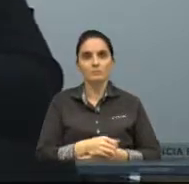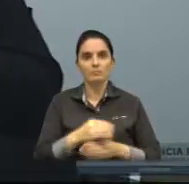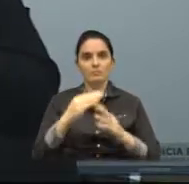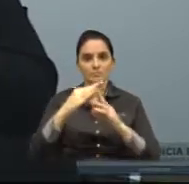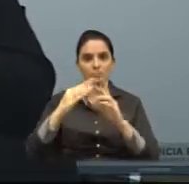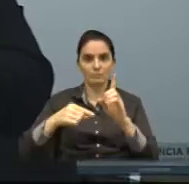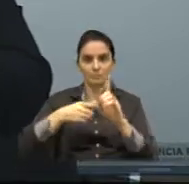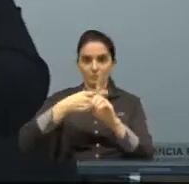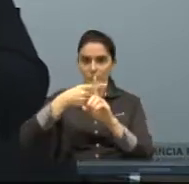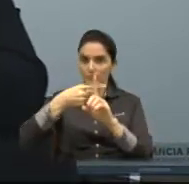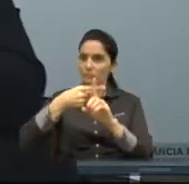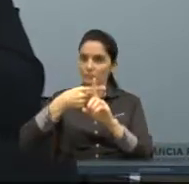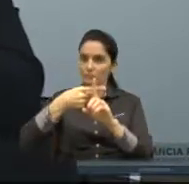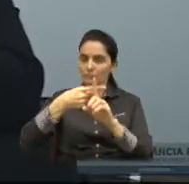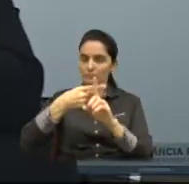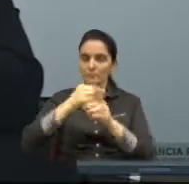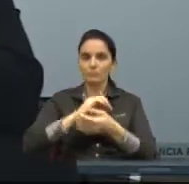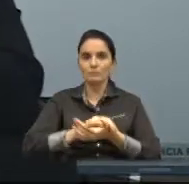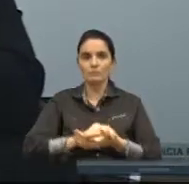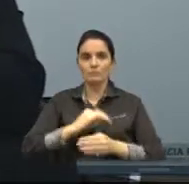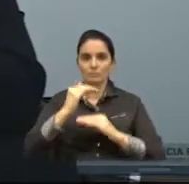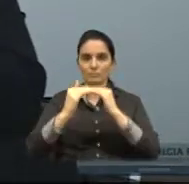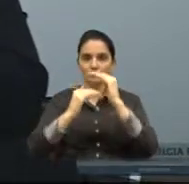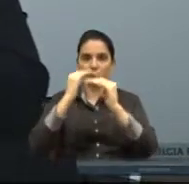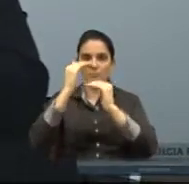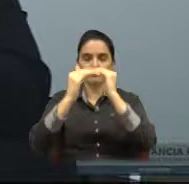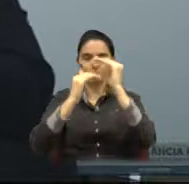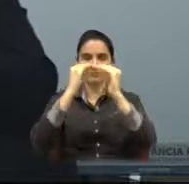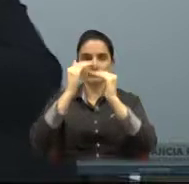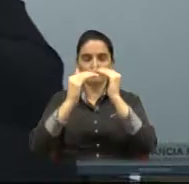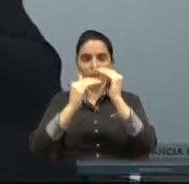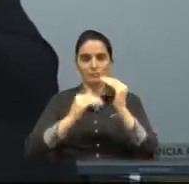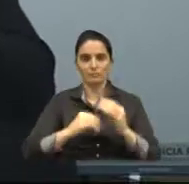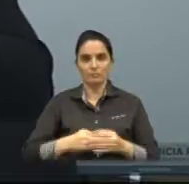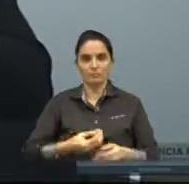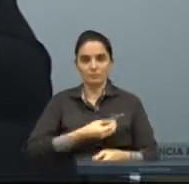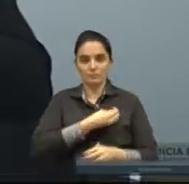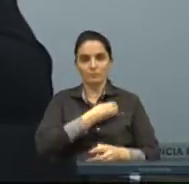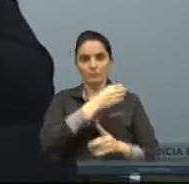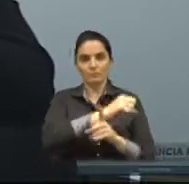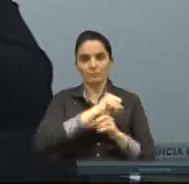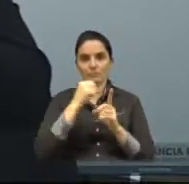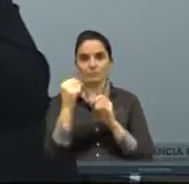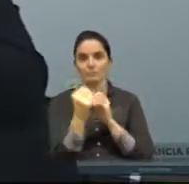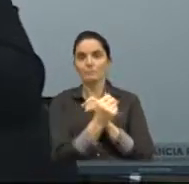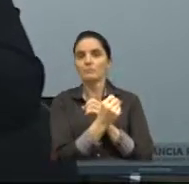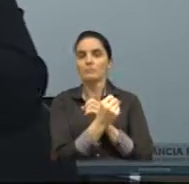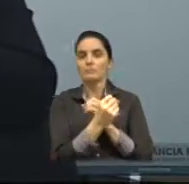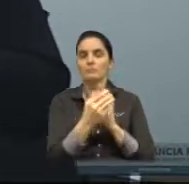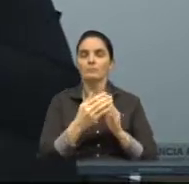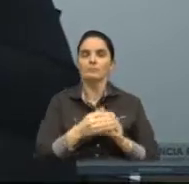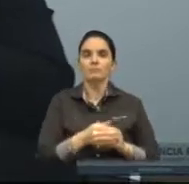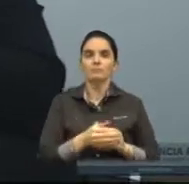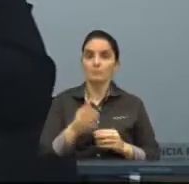igrejas no desenvolvimento de atividades sociais. E esta minha